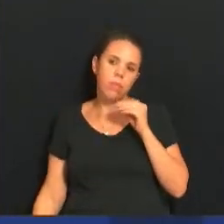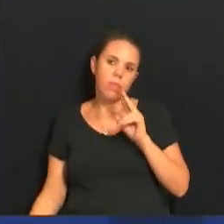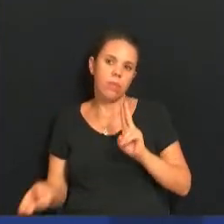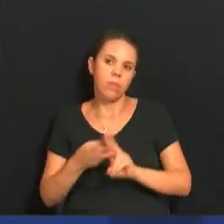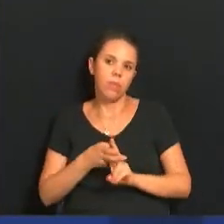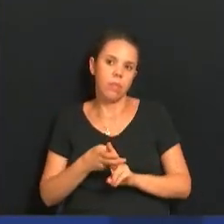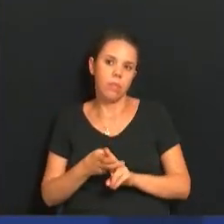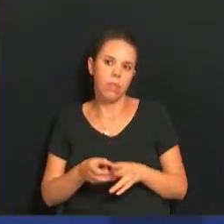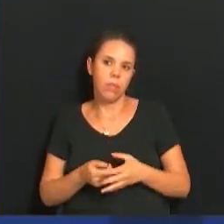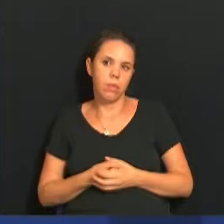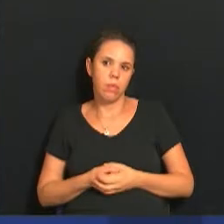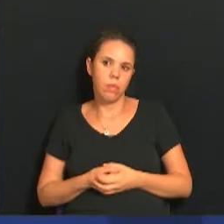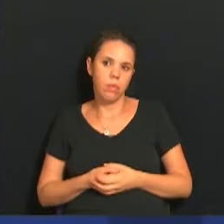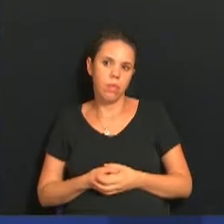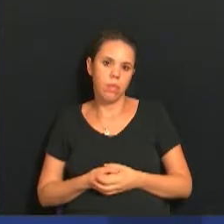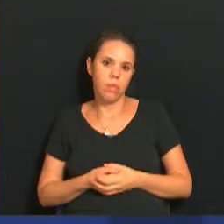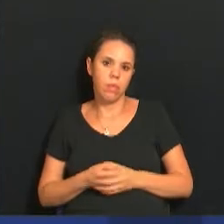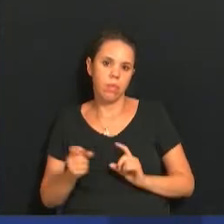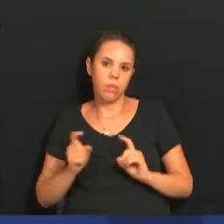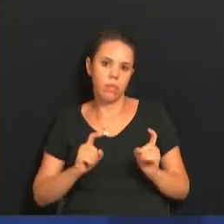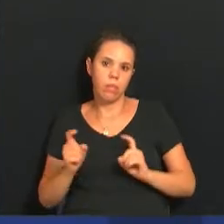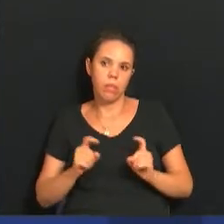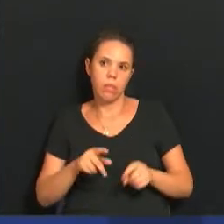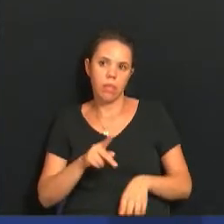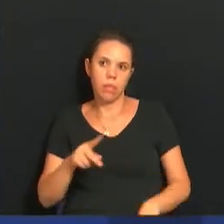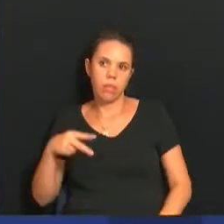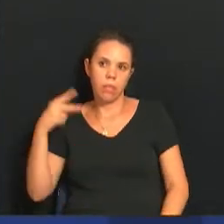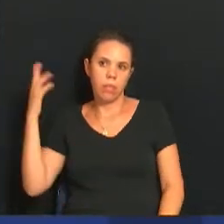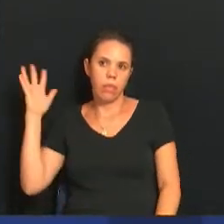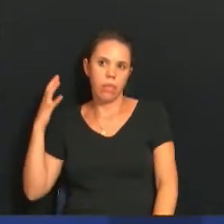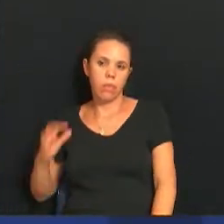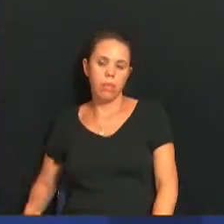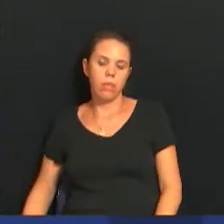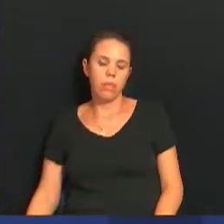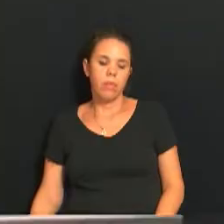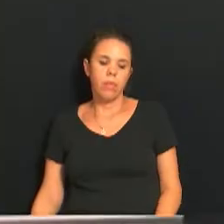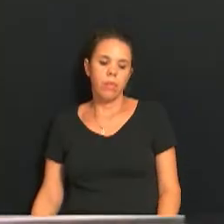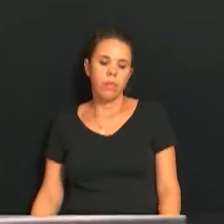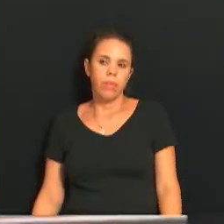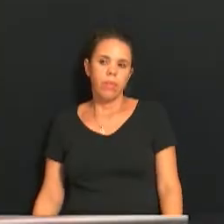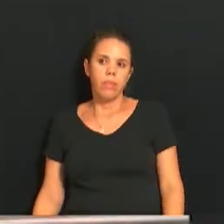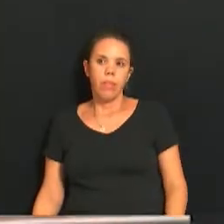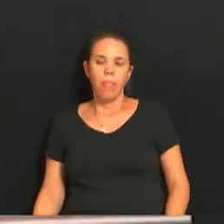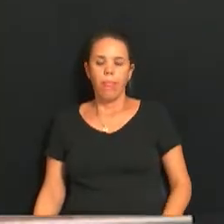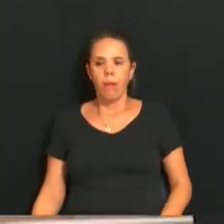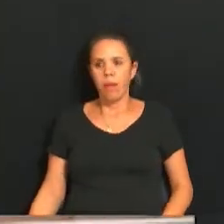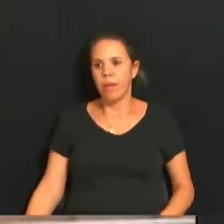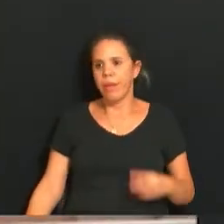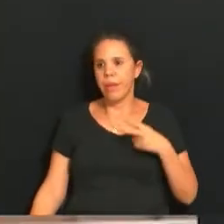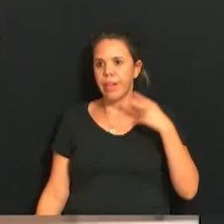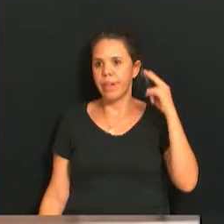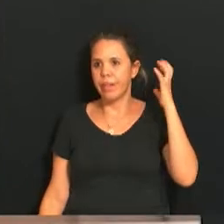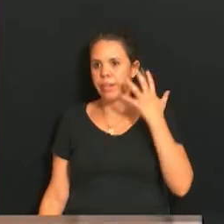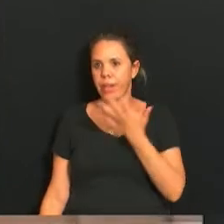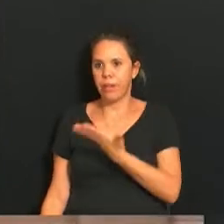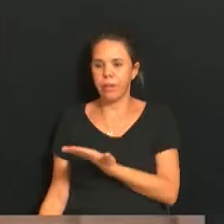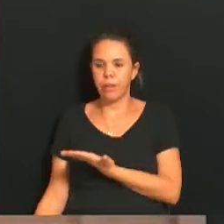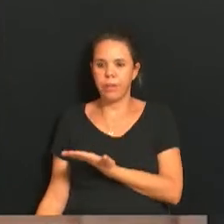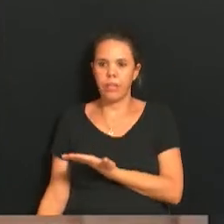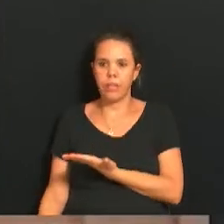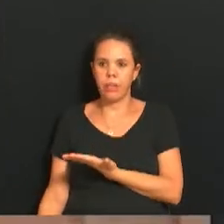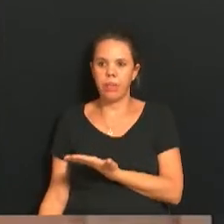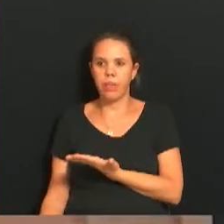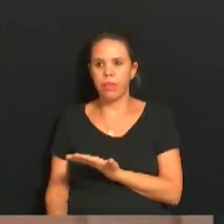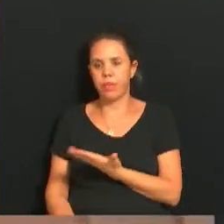o funcionalismo. A reunião foi presidida pela vereadora Guida Calisto. A vereadora Guida Calisto comandou mais